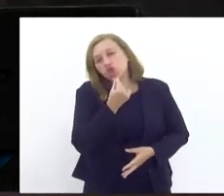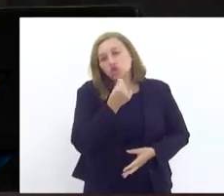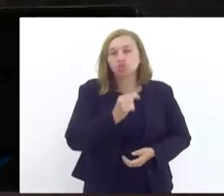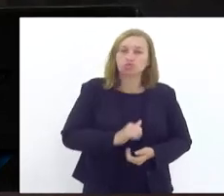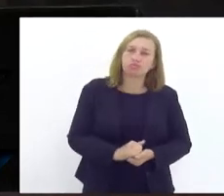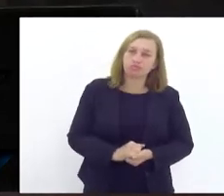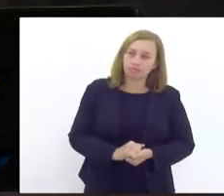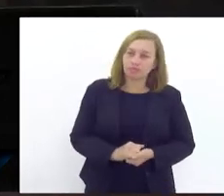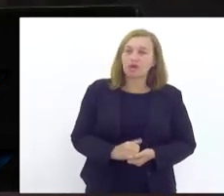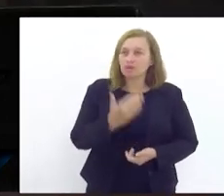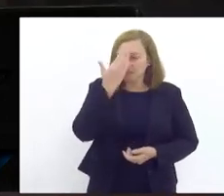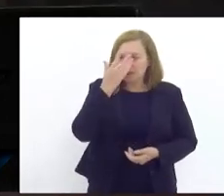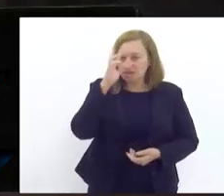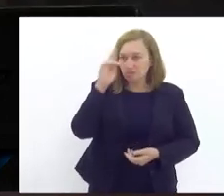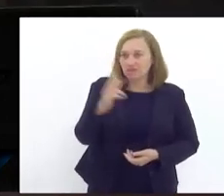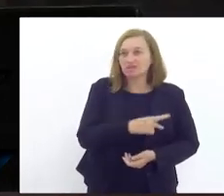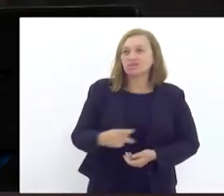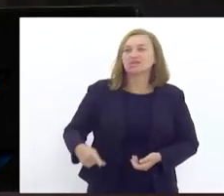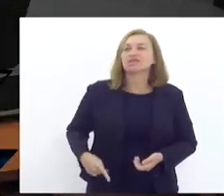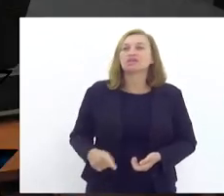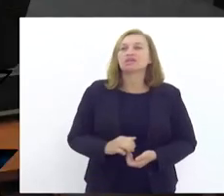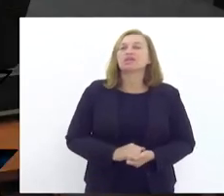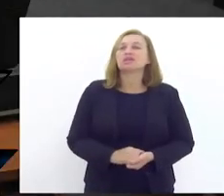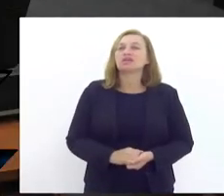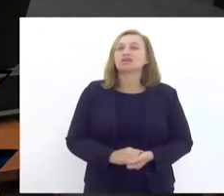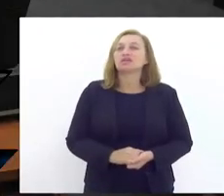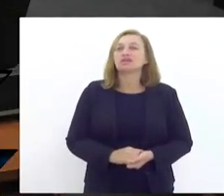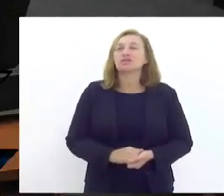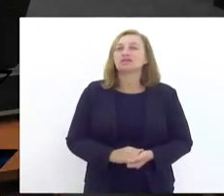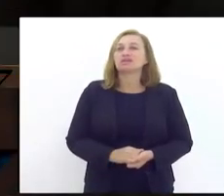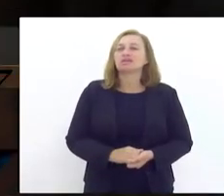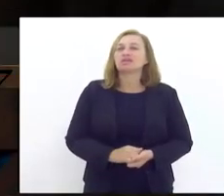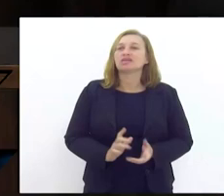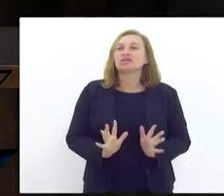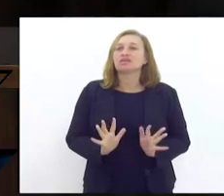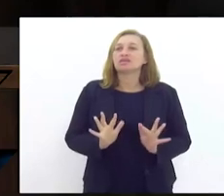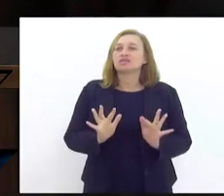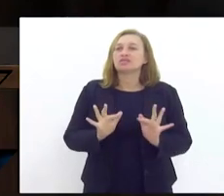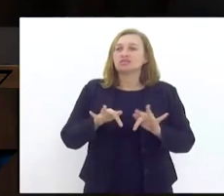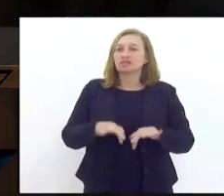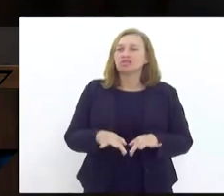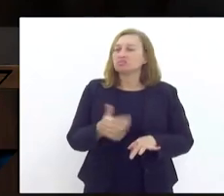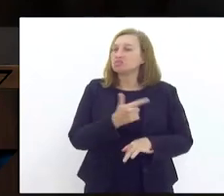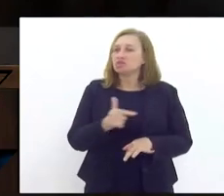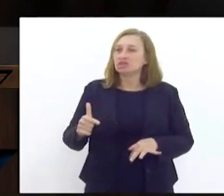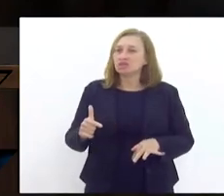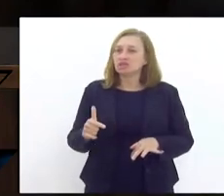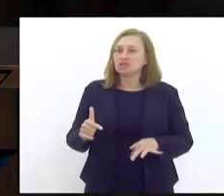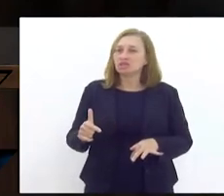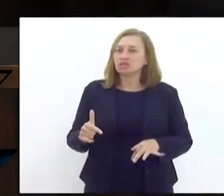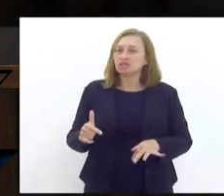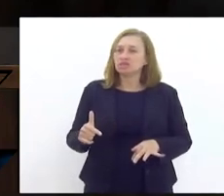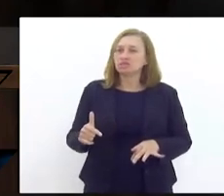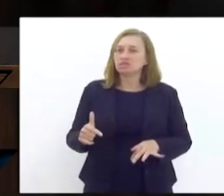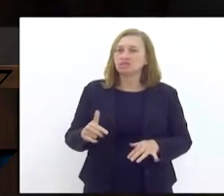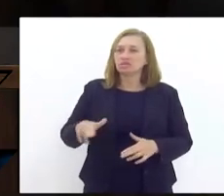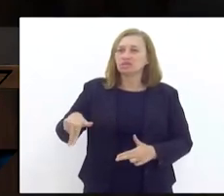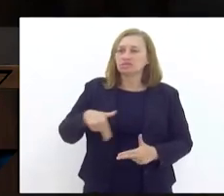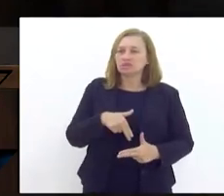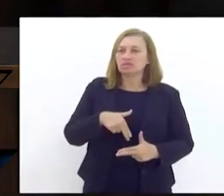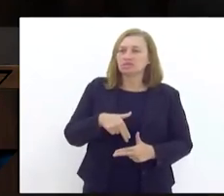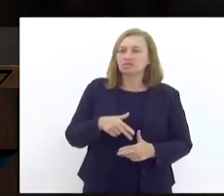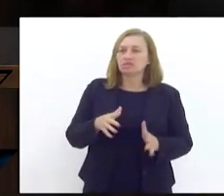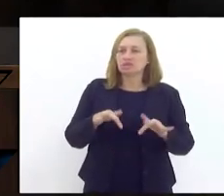meninos obrigado senhor presidente terminado a última fala não tendo mais nada e nenhum morador escrito